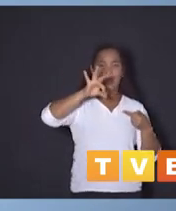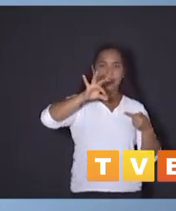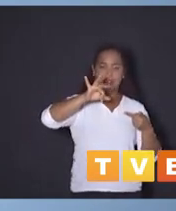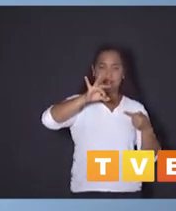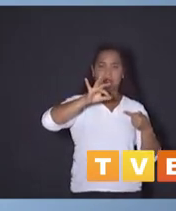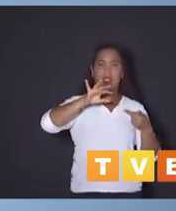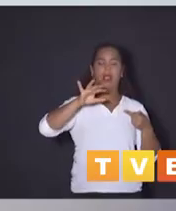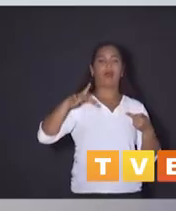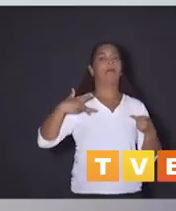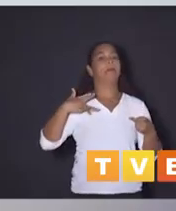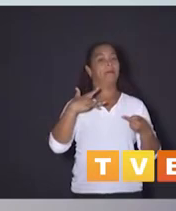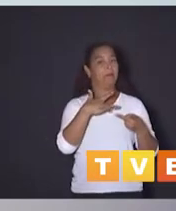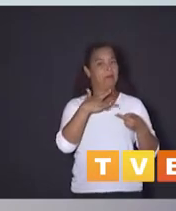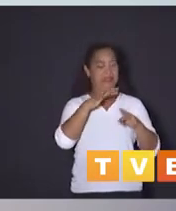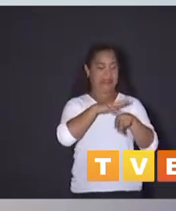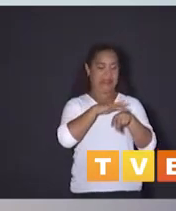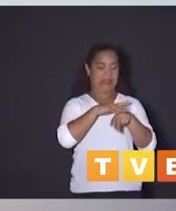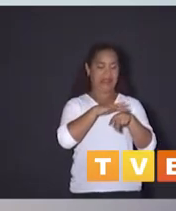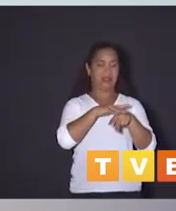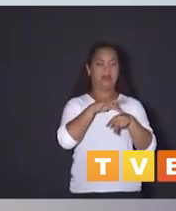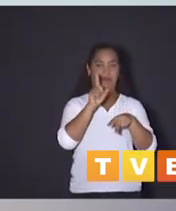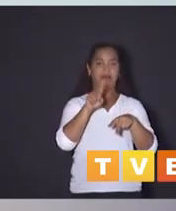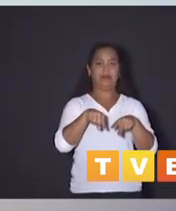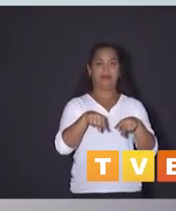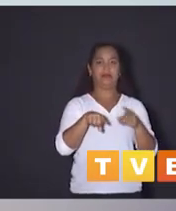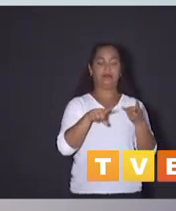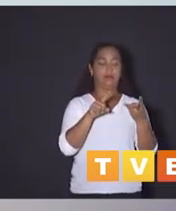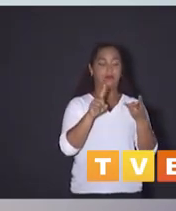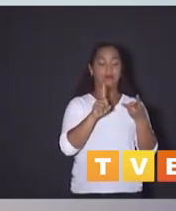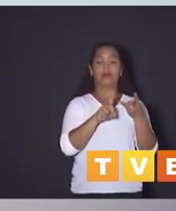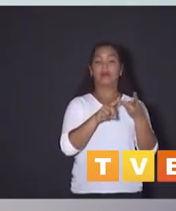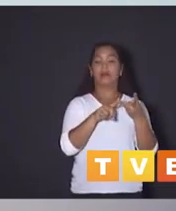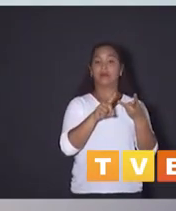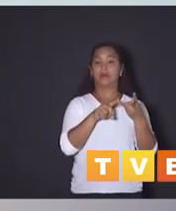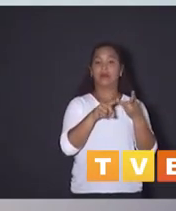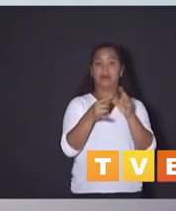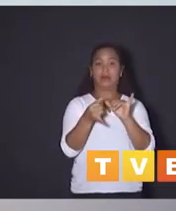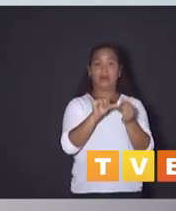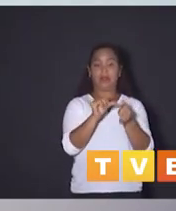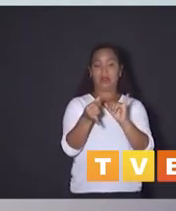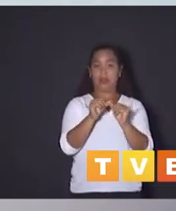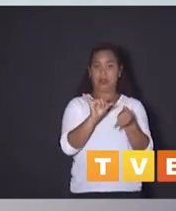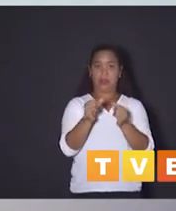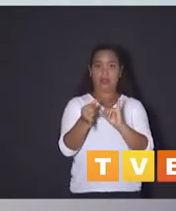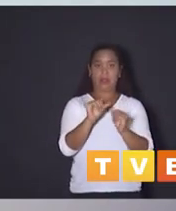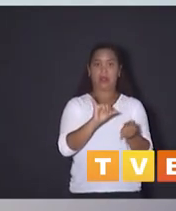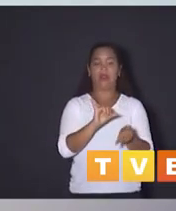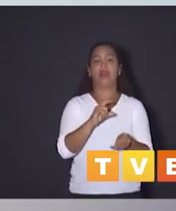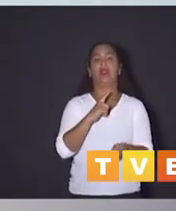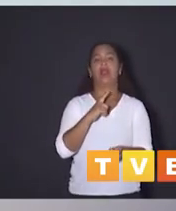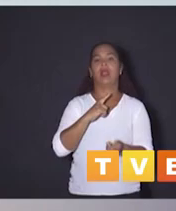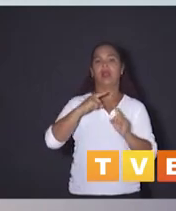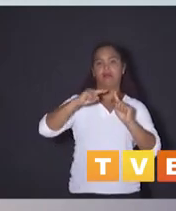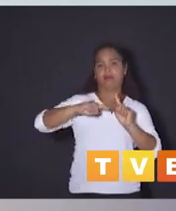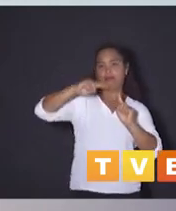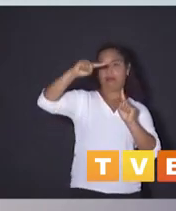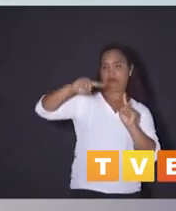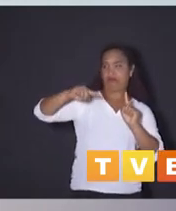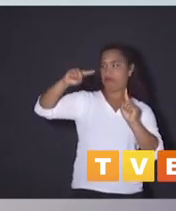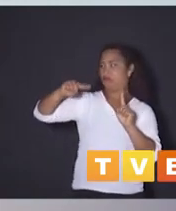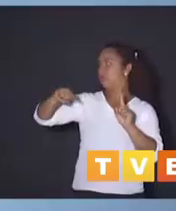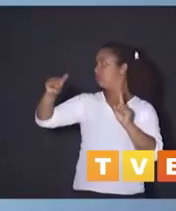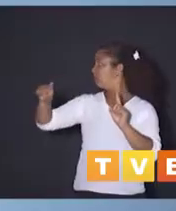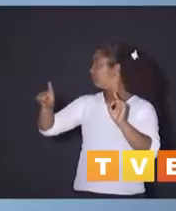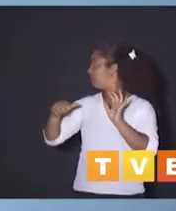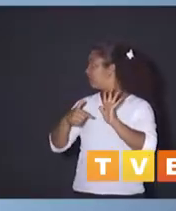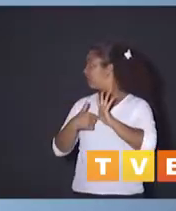muitas das doenças modernas que nós temos e também pra pra muitos aditivos químicos aí eu trouxe um dado sim pra continuarmos